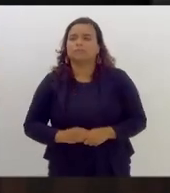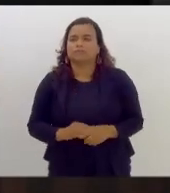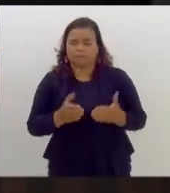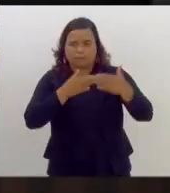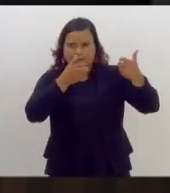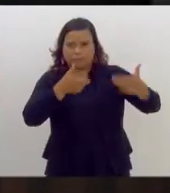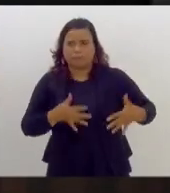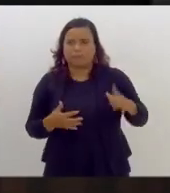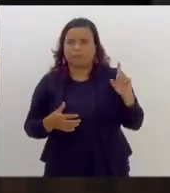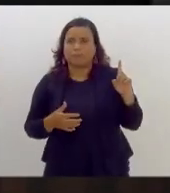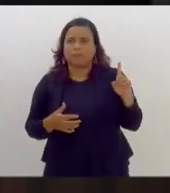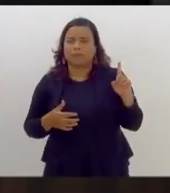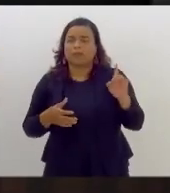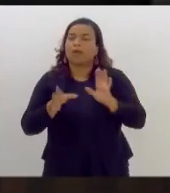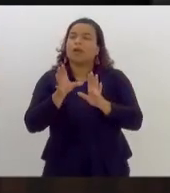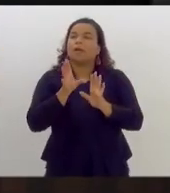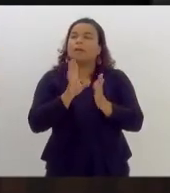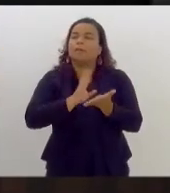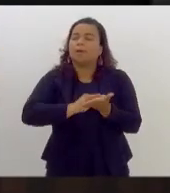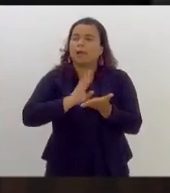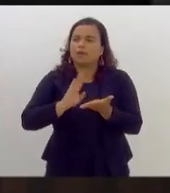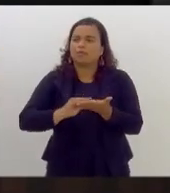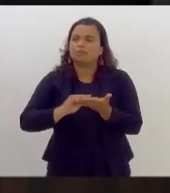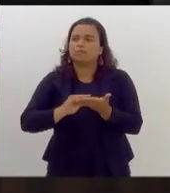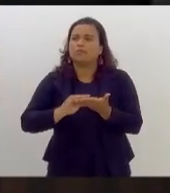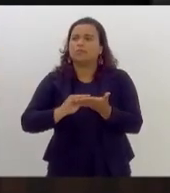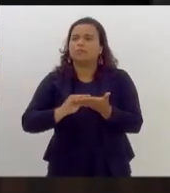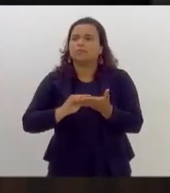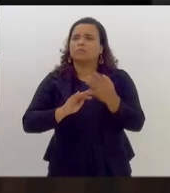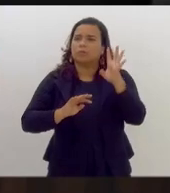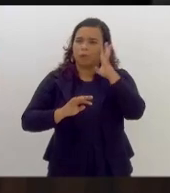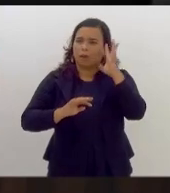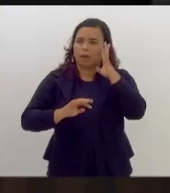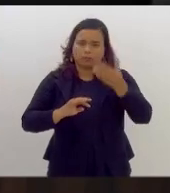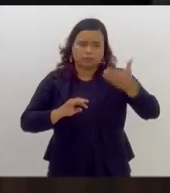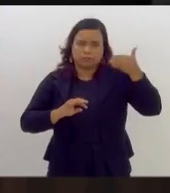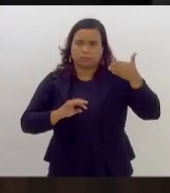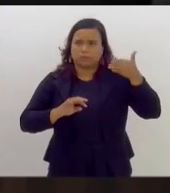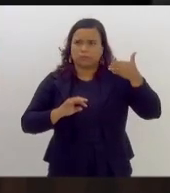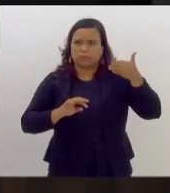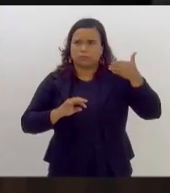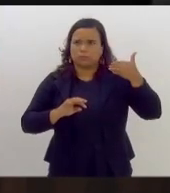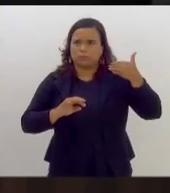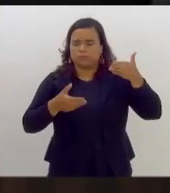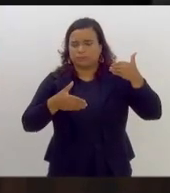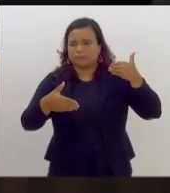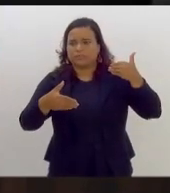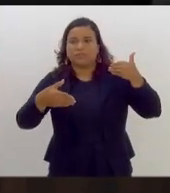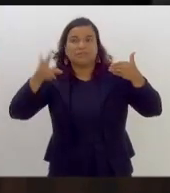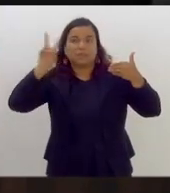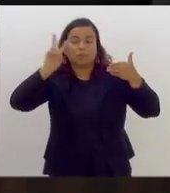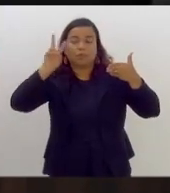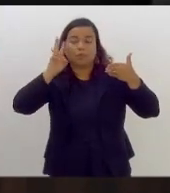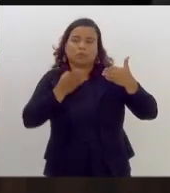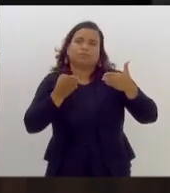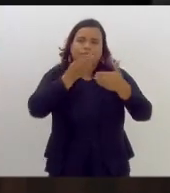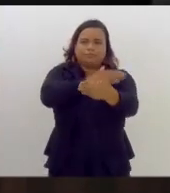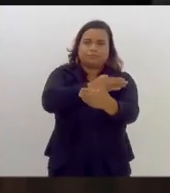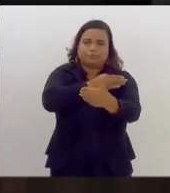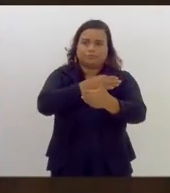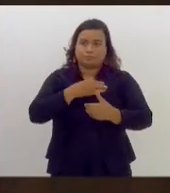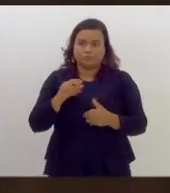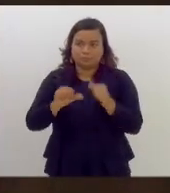Só troquei. A pauta que era quarta, estou antecipando para a segunda e a outra pauta fica normal.